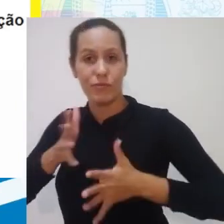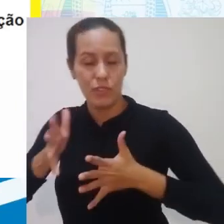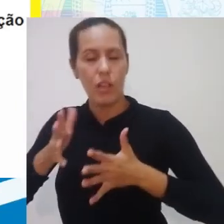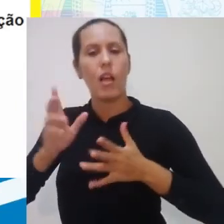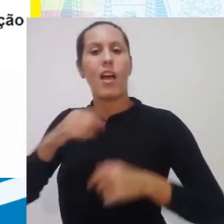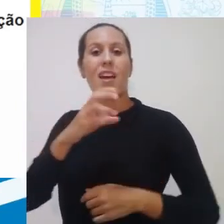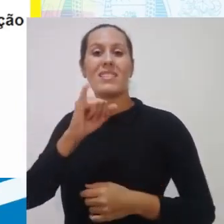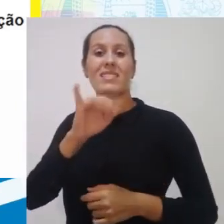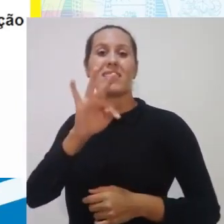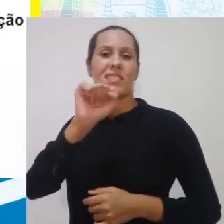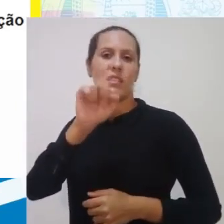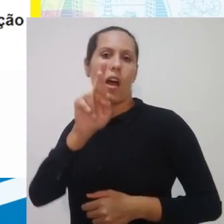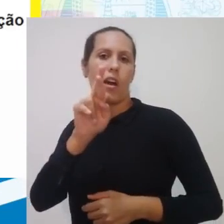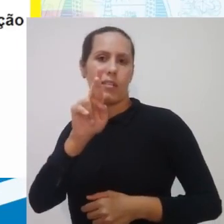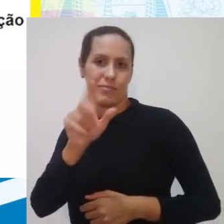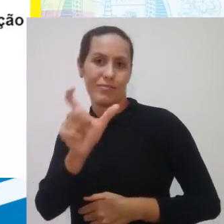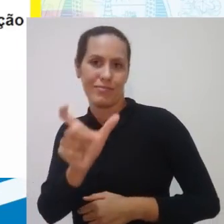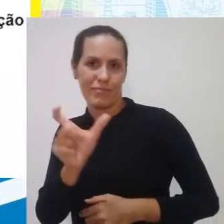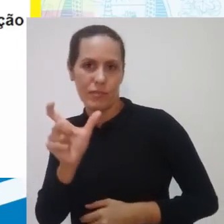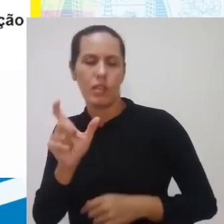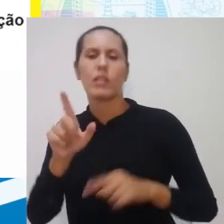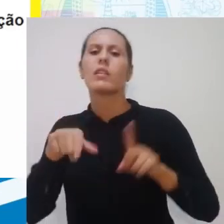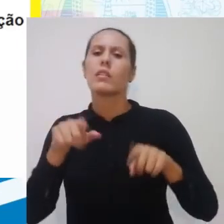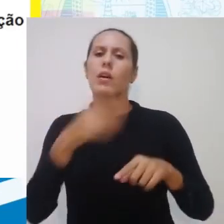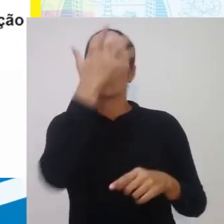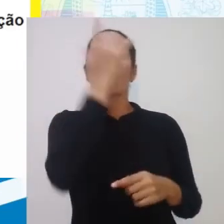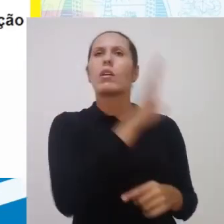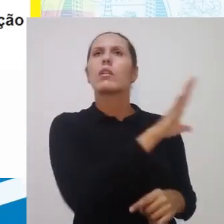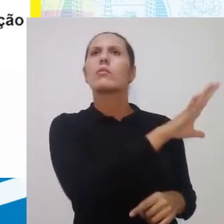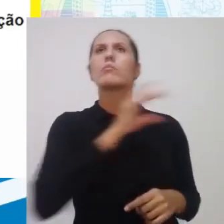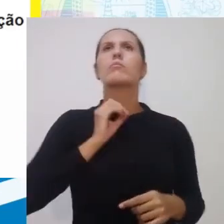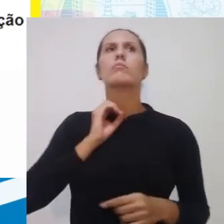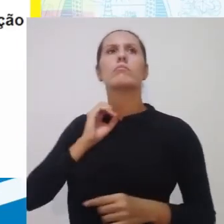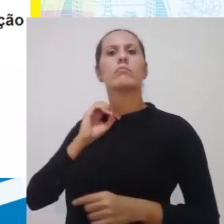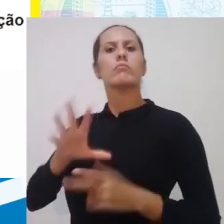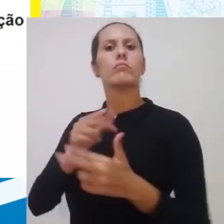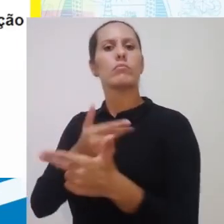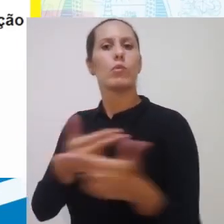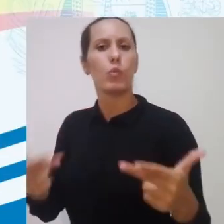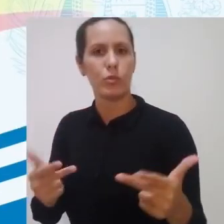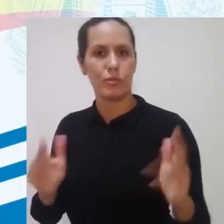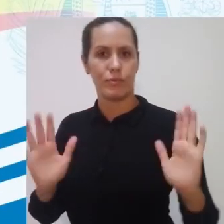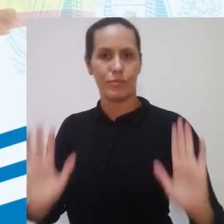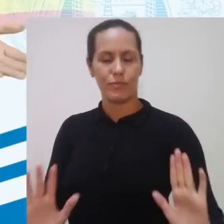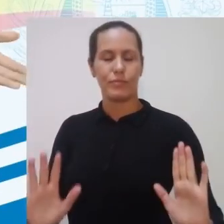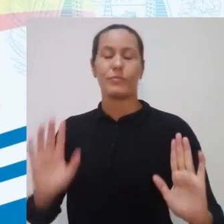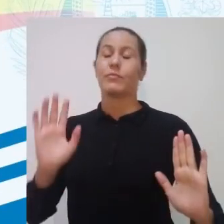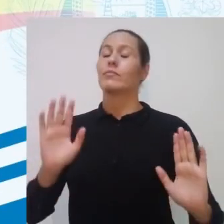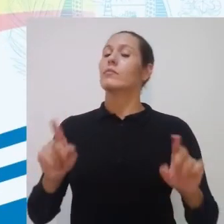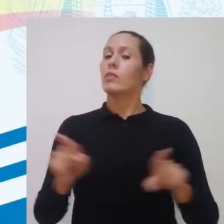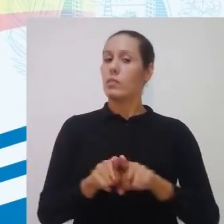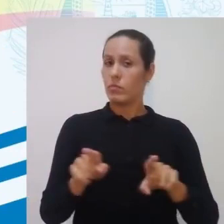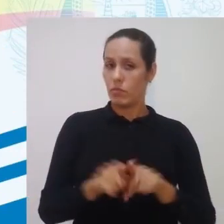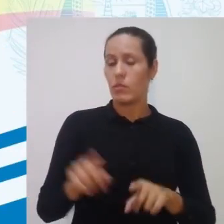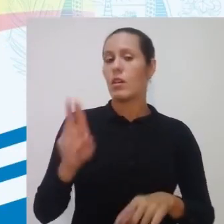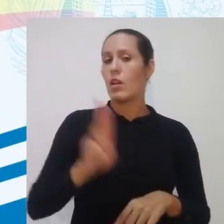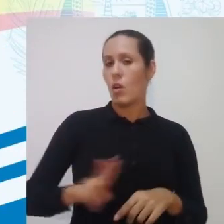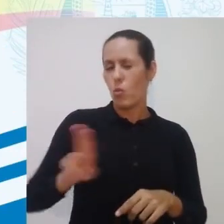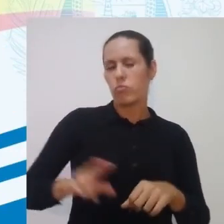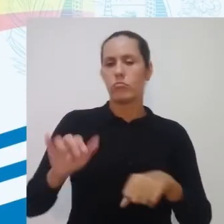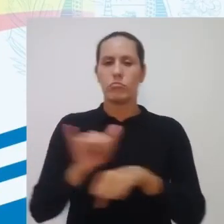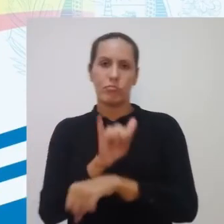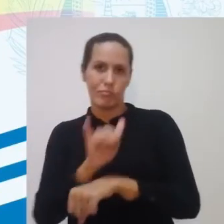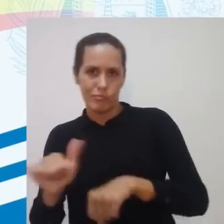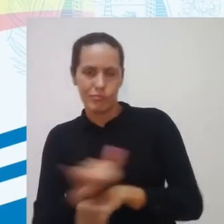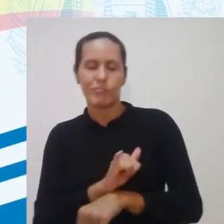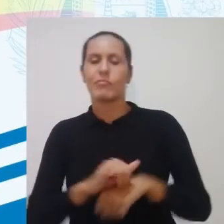Assim, citação é um sinônimo de uma menção, uma alusão a alguma coisa. Além das paráfrases, a citação é o outro